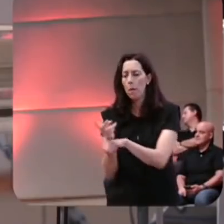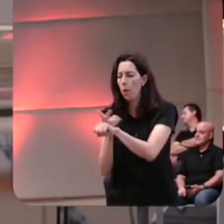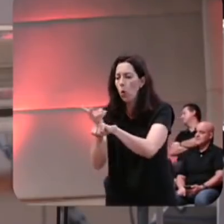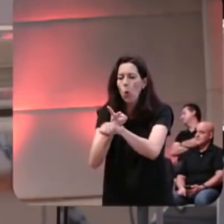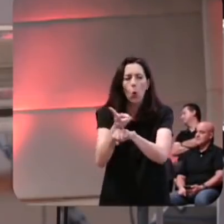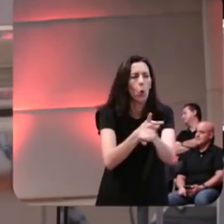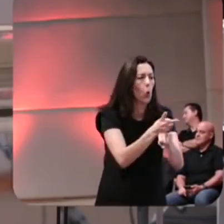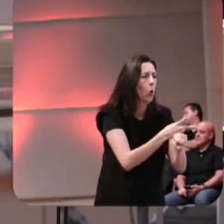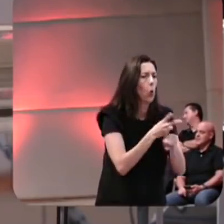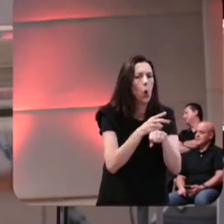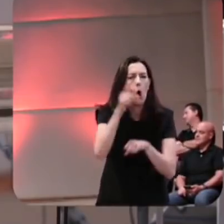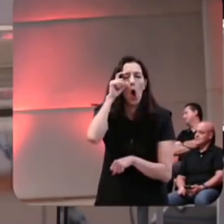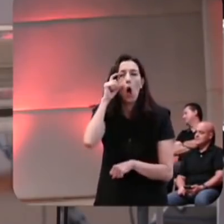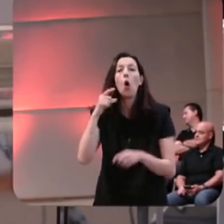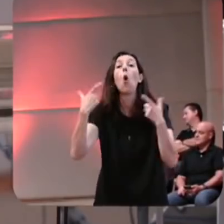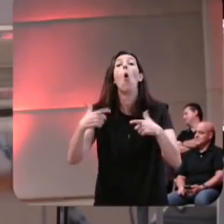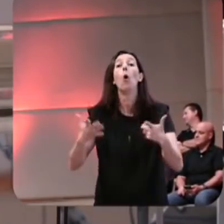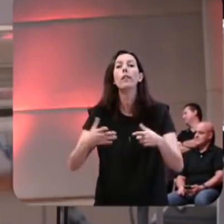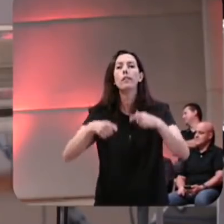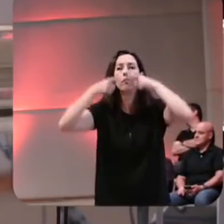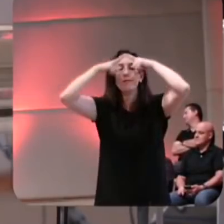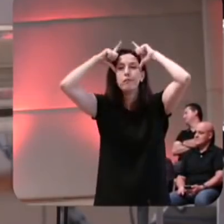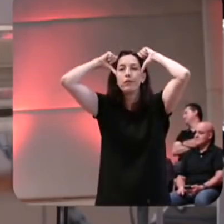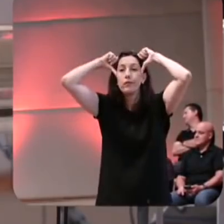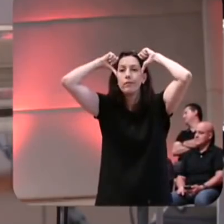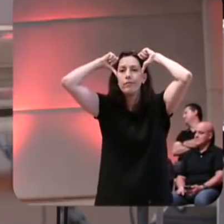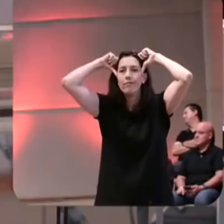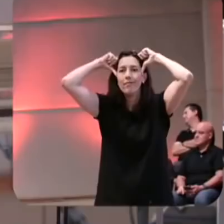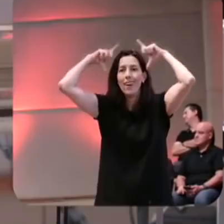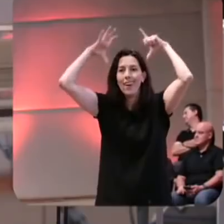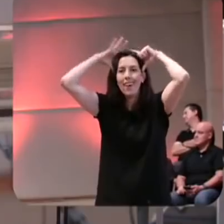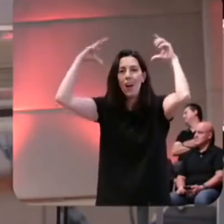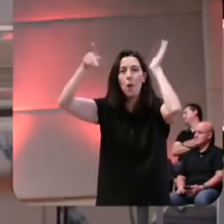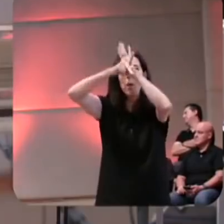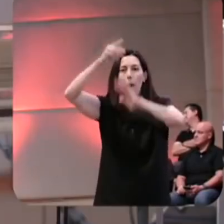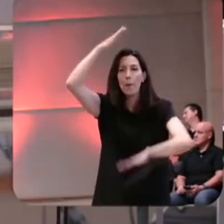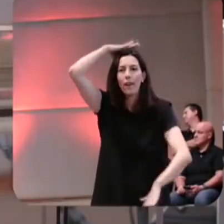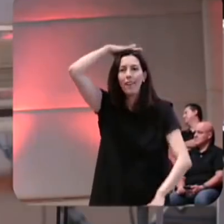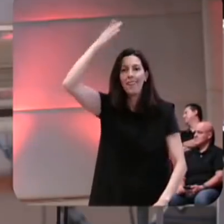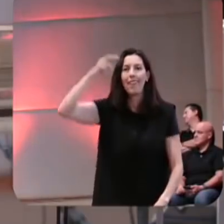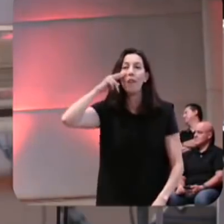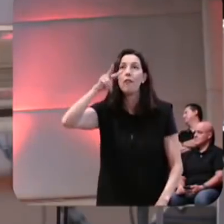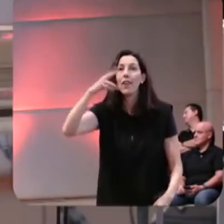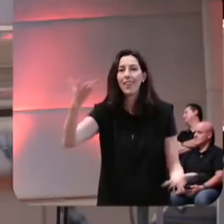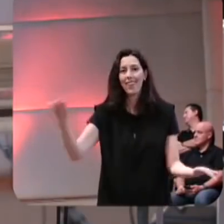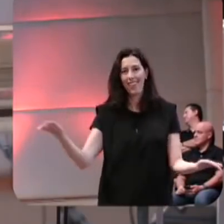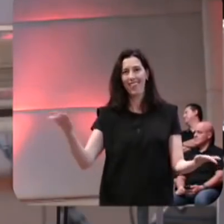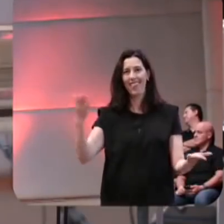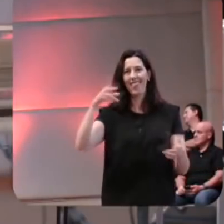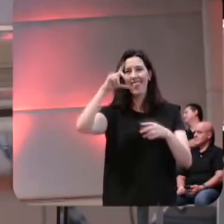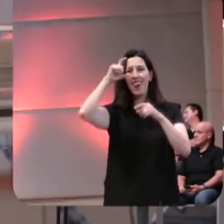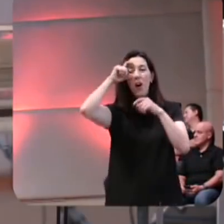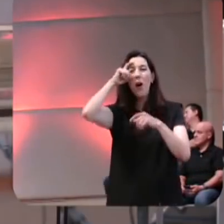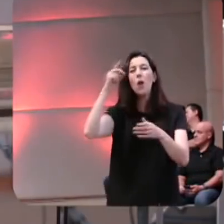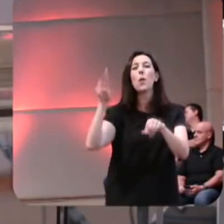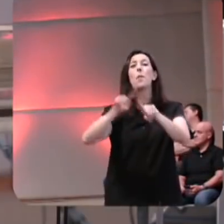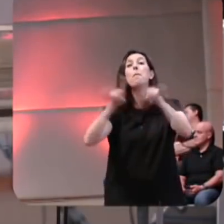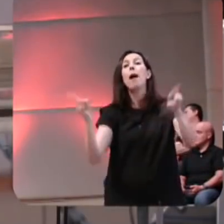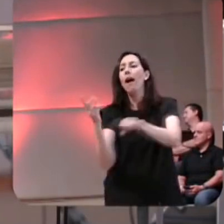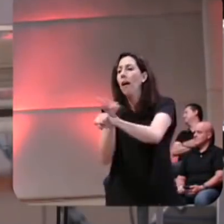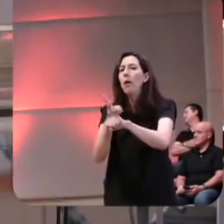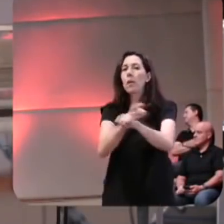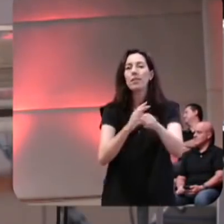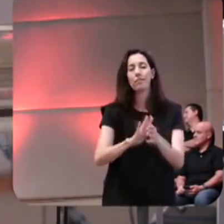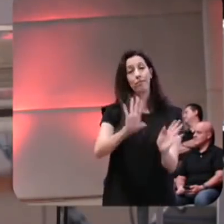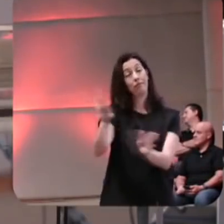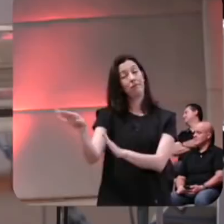é? Essa é a pior de todas, né? Procura a chave, procura a chave. Domingo passado eu paguei um mico